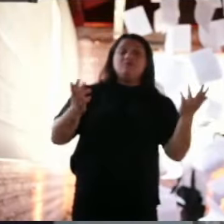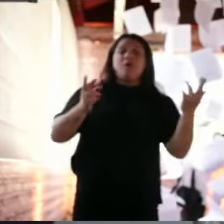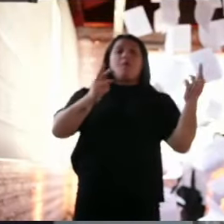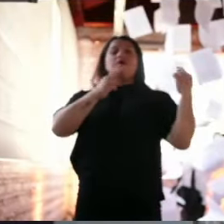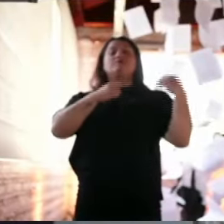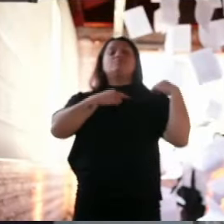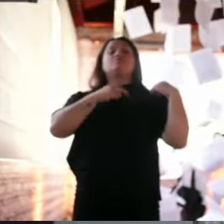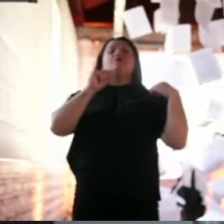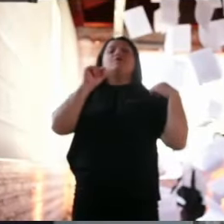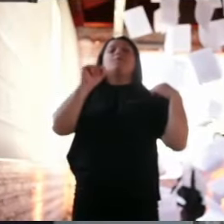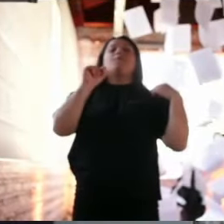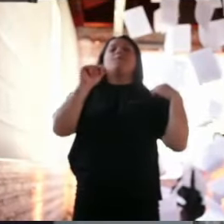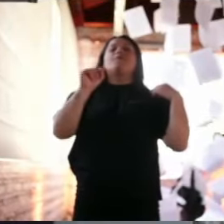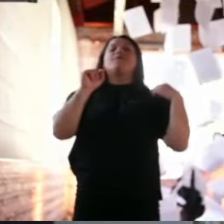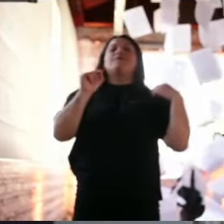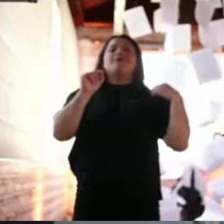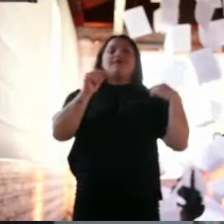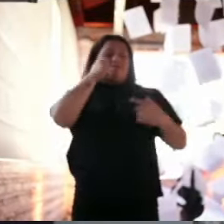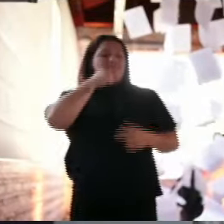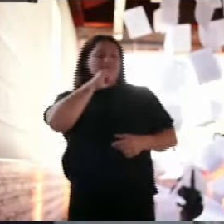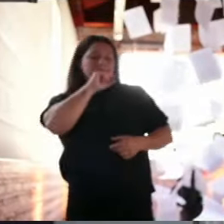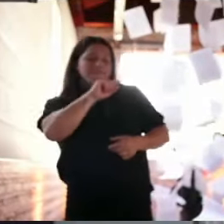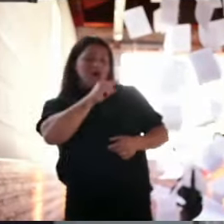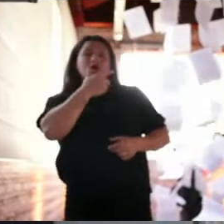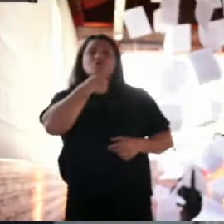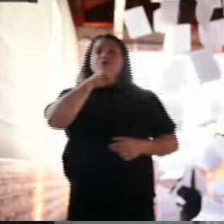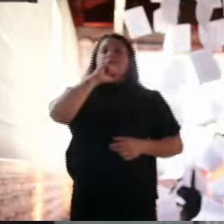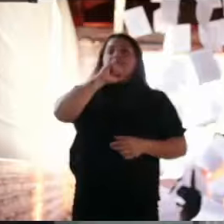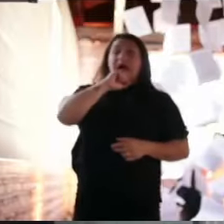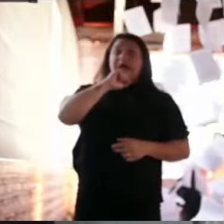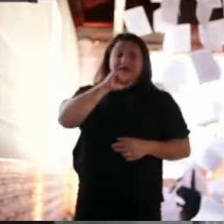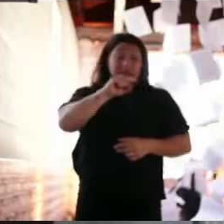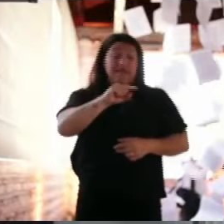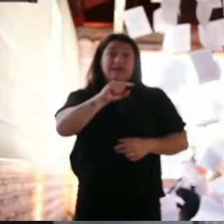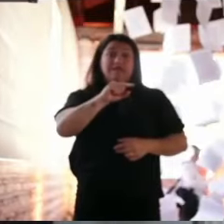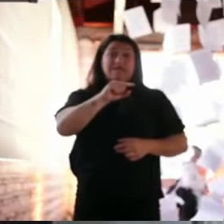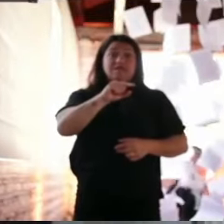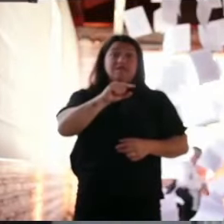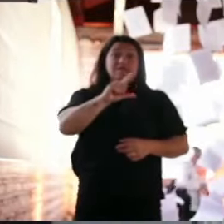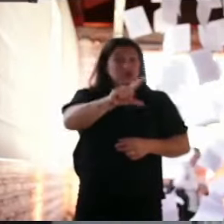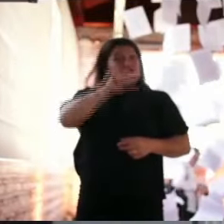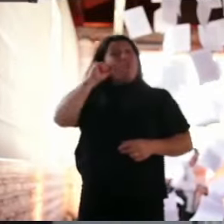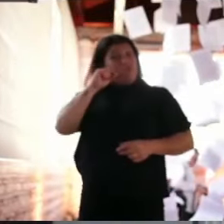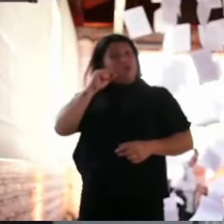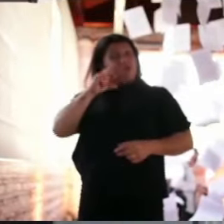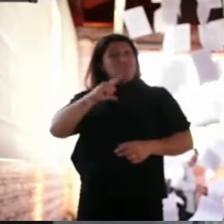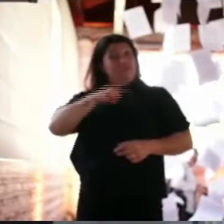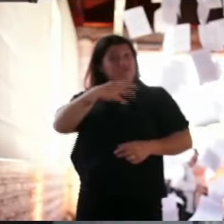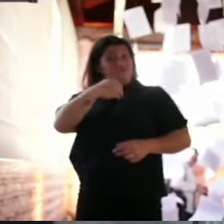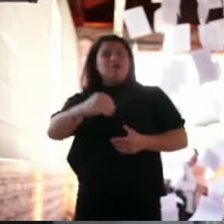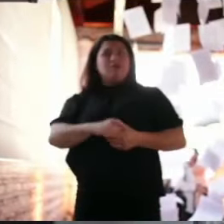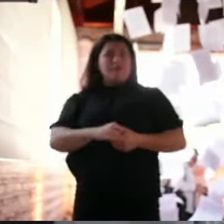é daquela mãe daquele pai que resolveu da cabeça deles ter filho mas que bom que Eles resolveram